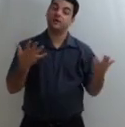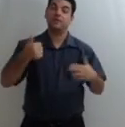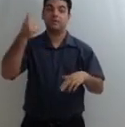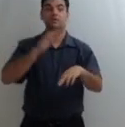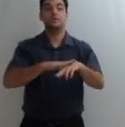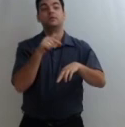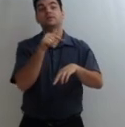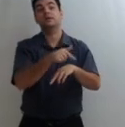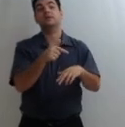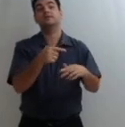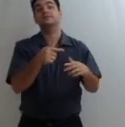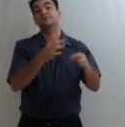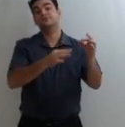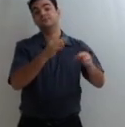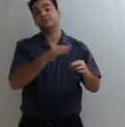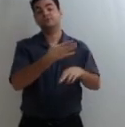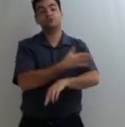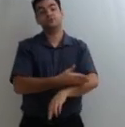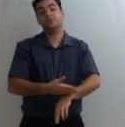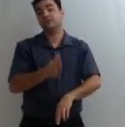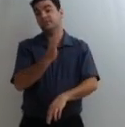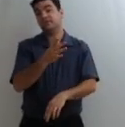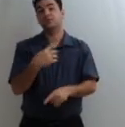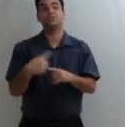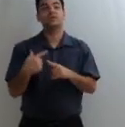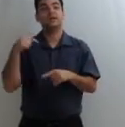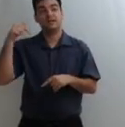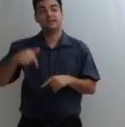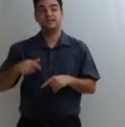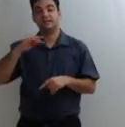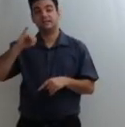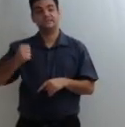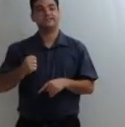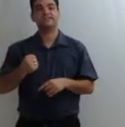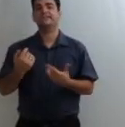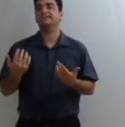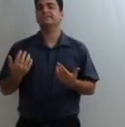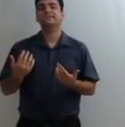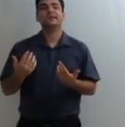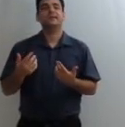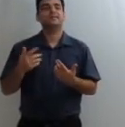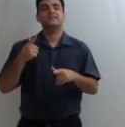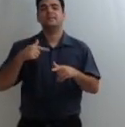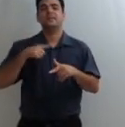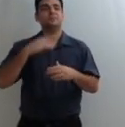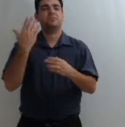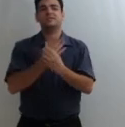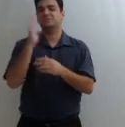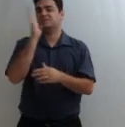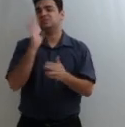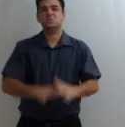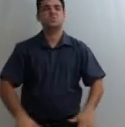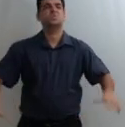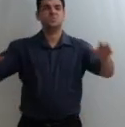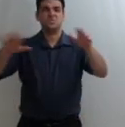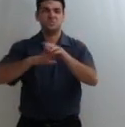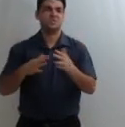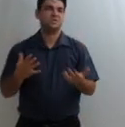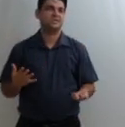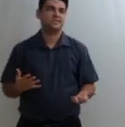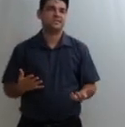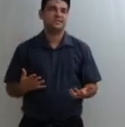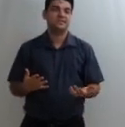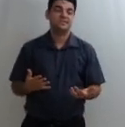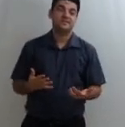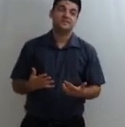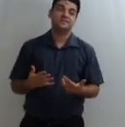outra cautelar. Aqui, só para deixar bem frisado, como Vossa Excelência deixou no início, a